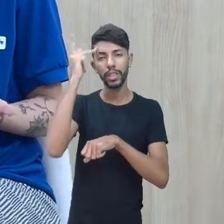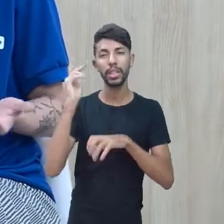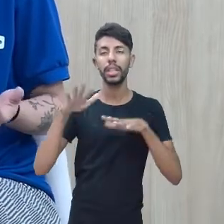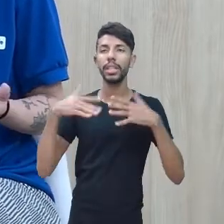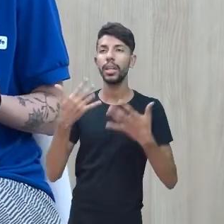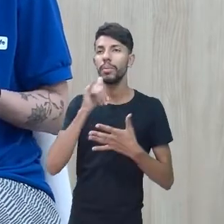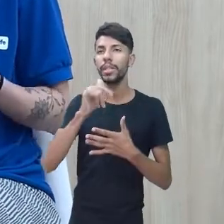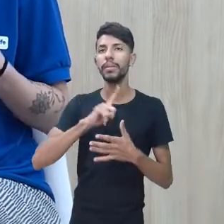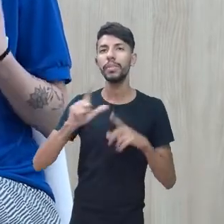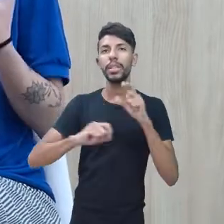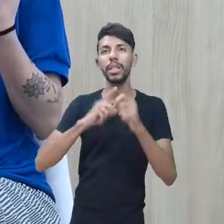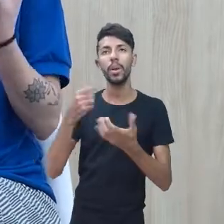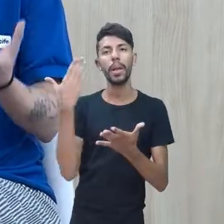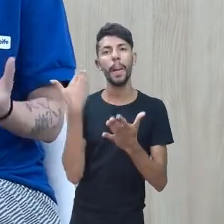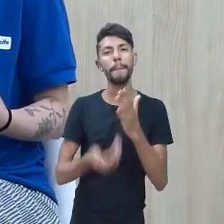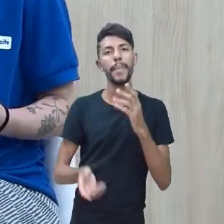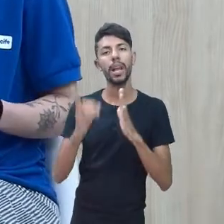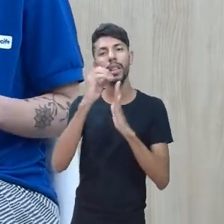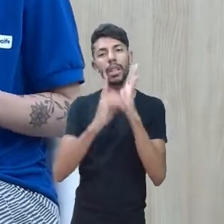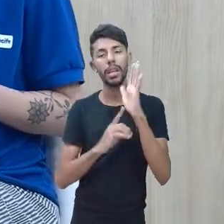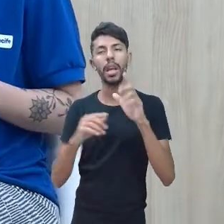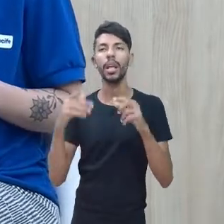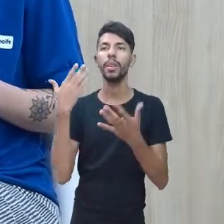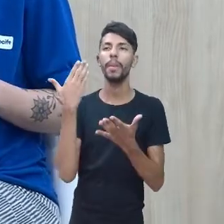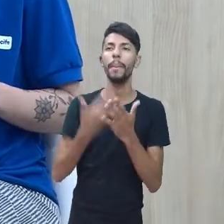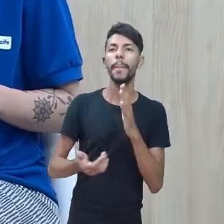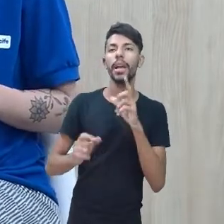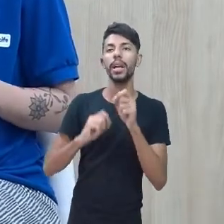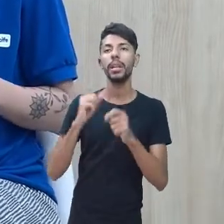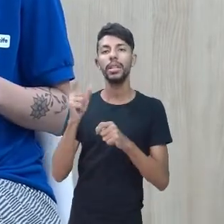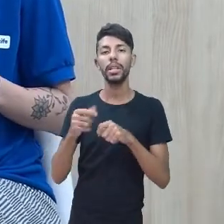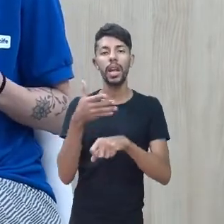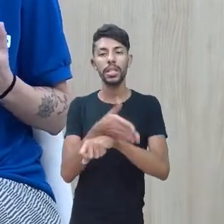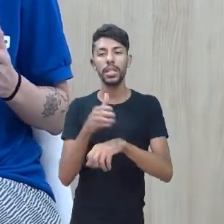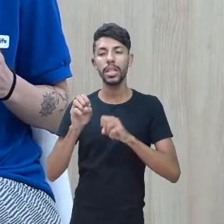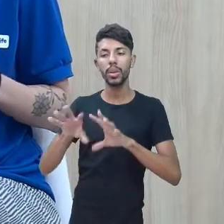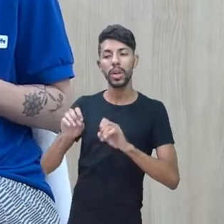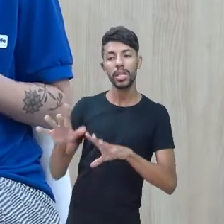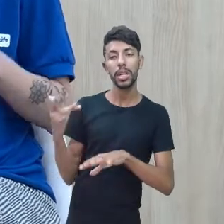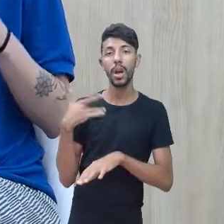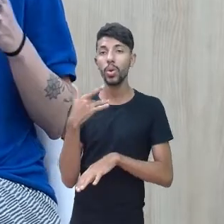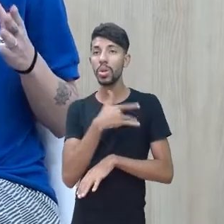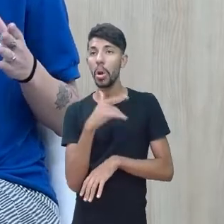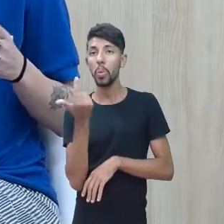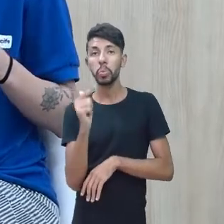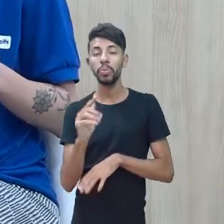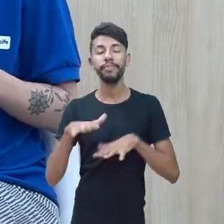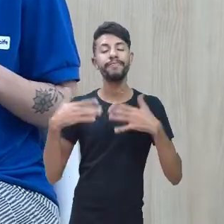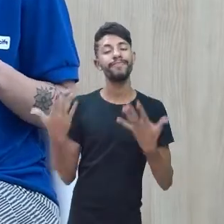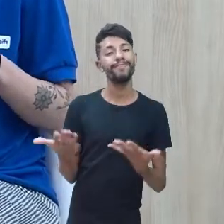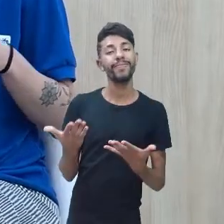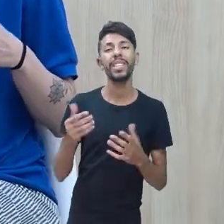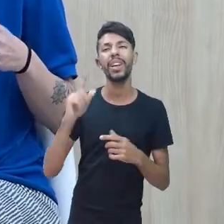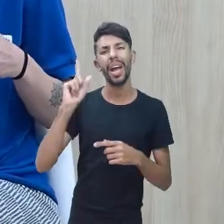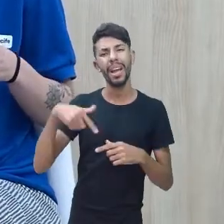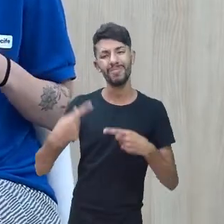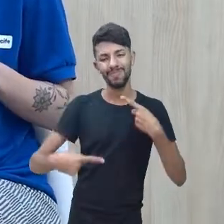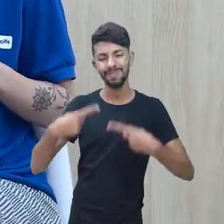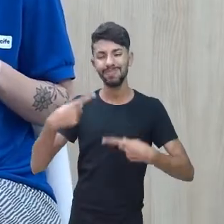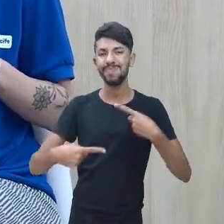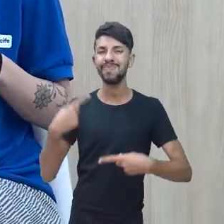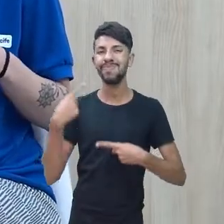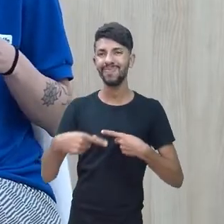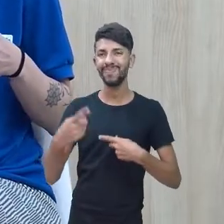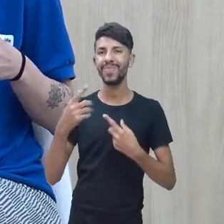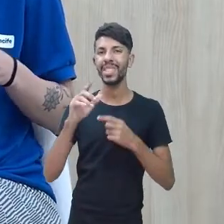percas de direito, de acesso à educação, à saúde. Então, realmente, foi uma política extremamente violenta,